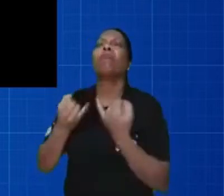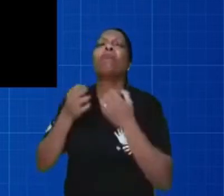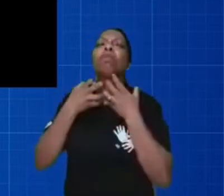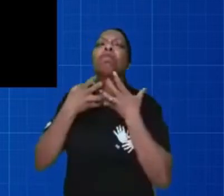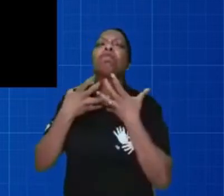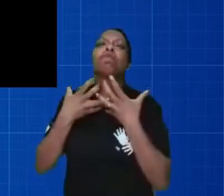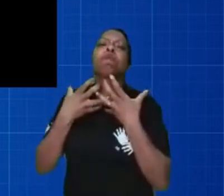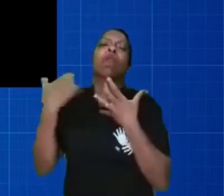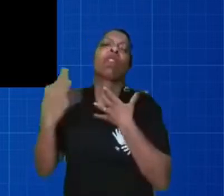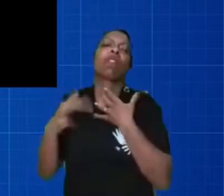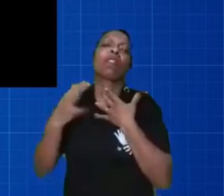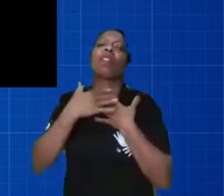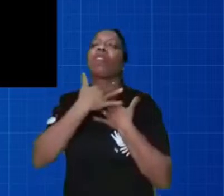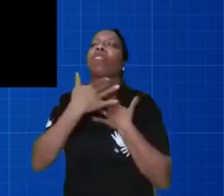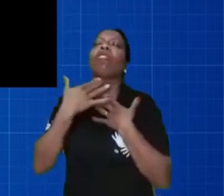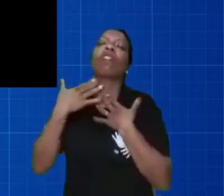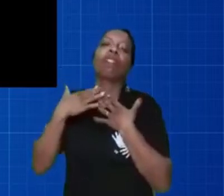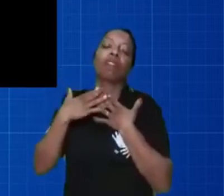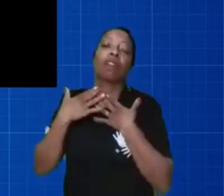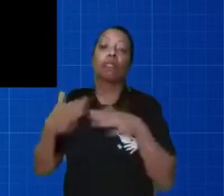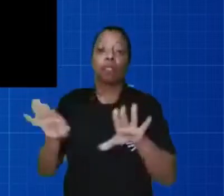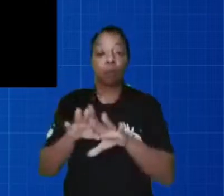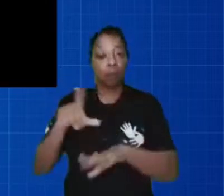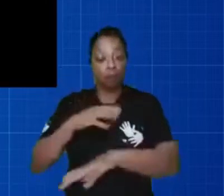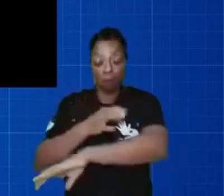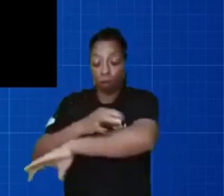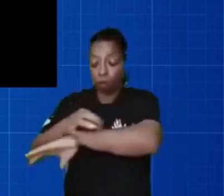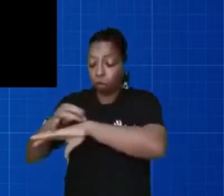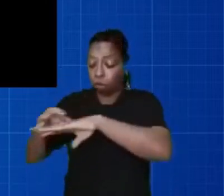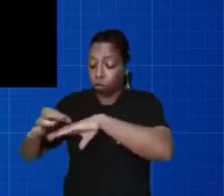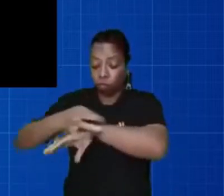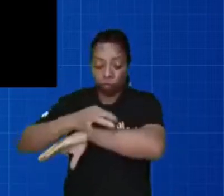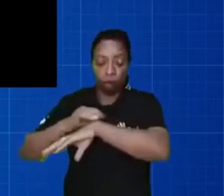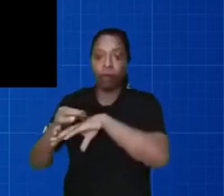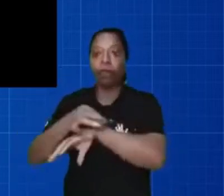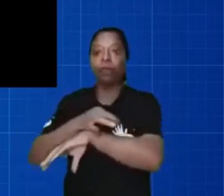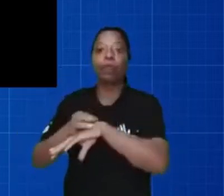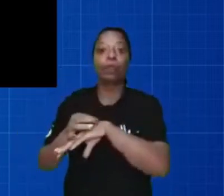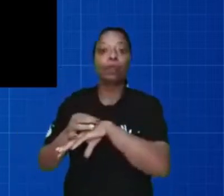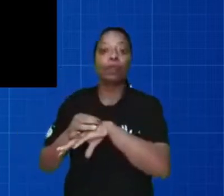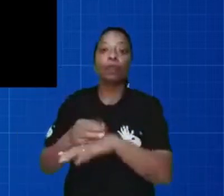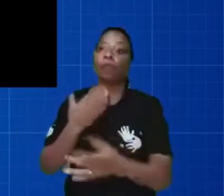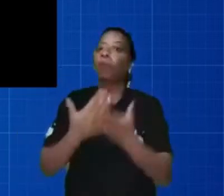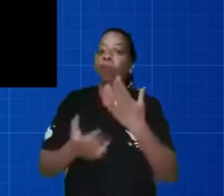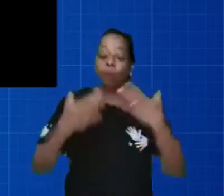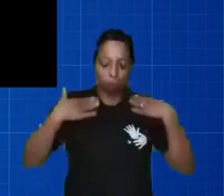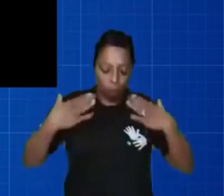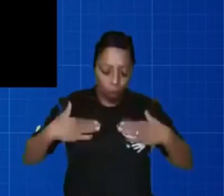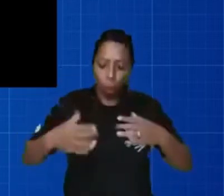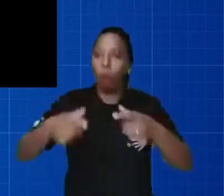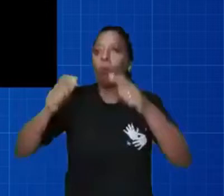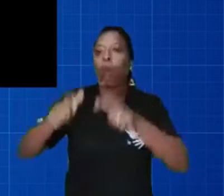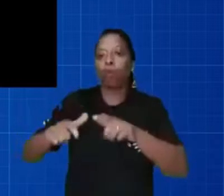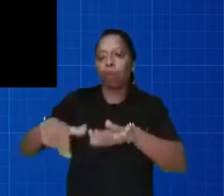pele, né? Então, pode envolver qualquer lugar do corpo, desde o dedão do pé, né, até a cabeça mesmo. Então,